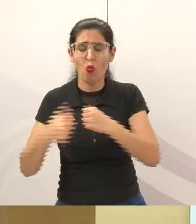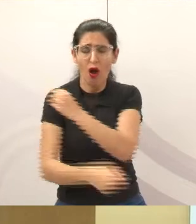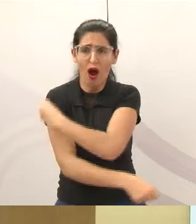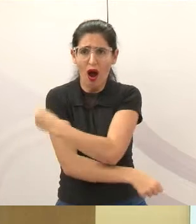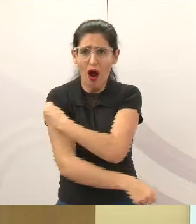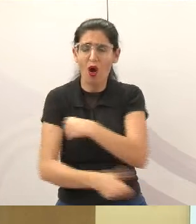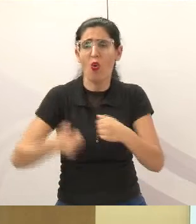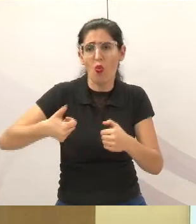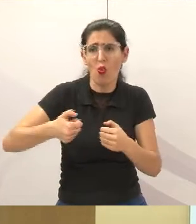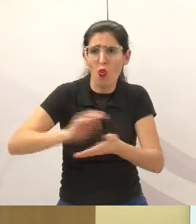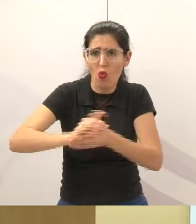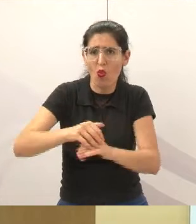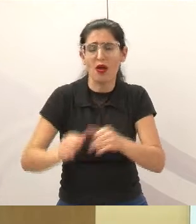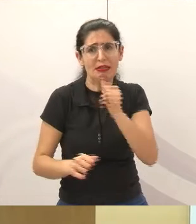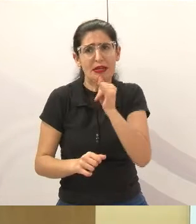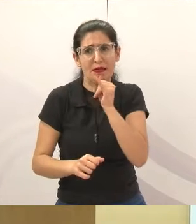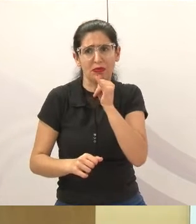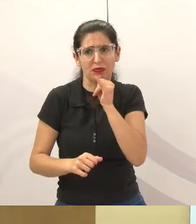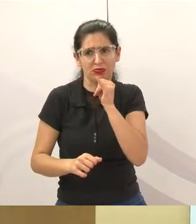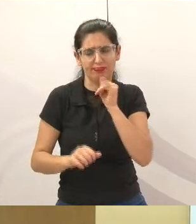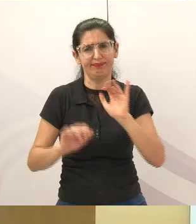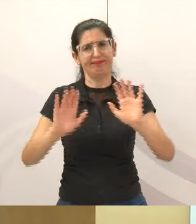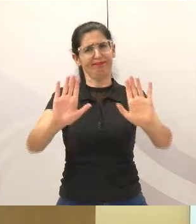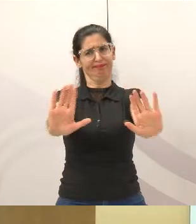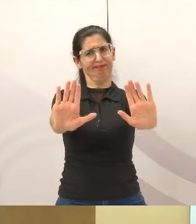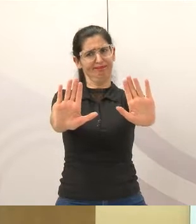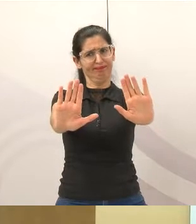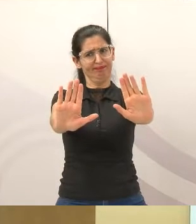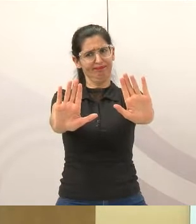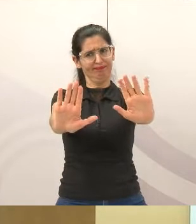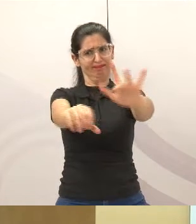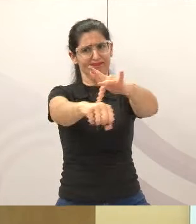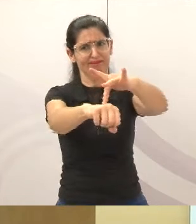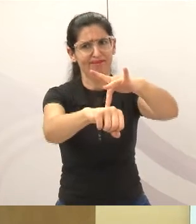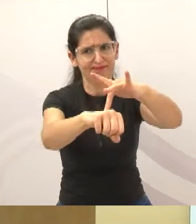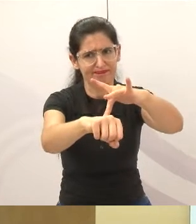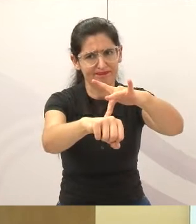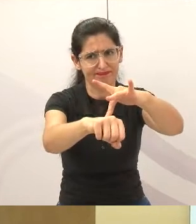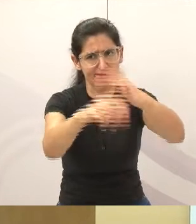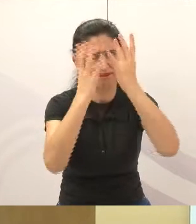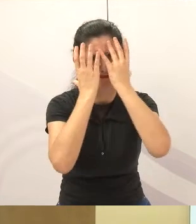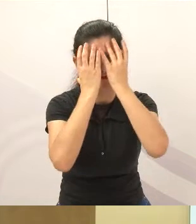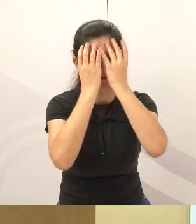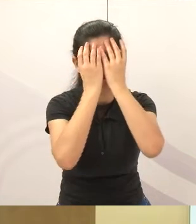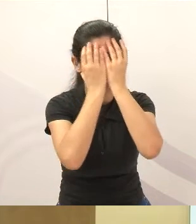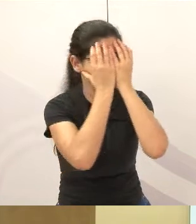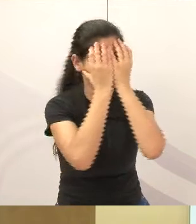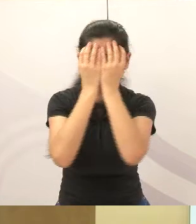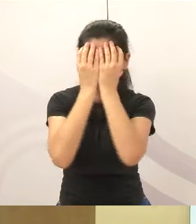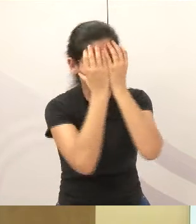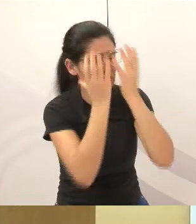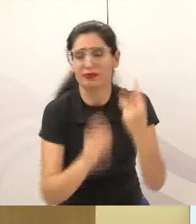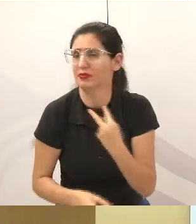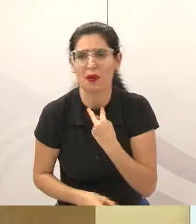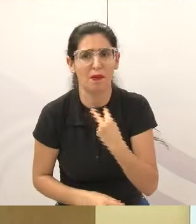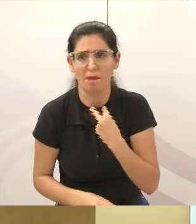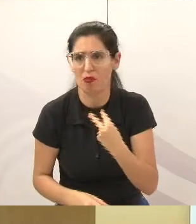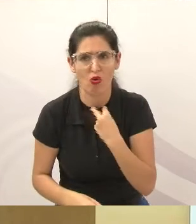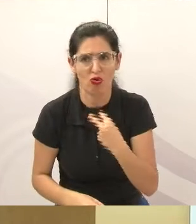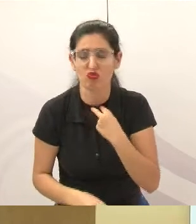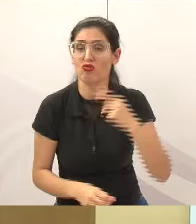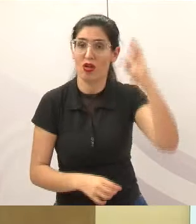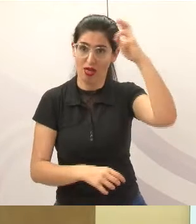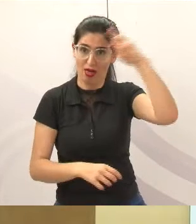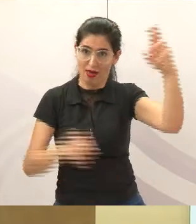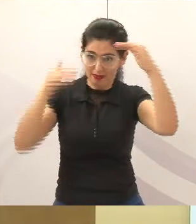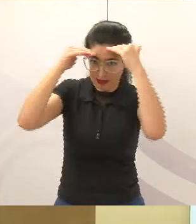a possibilidade de que esse tipo de abuso do patrão com o funcionário possa ocorrer com os nossos valorosos